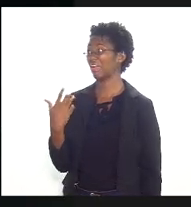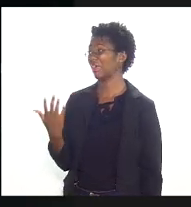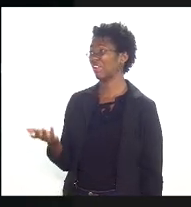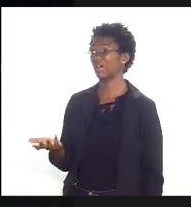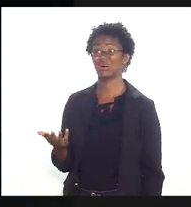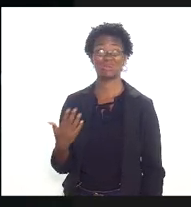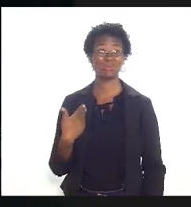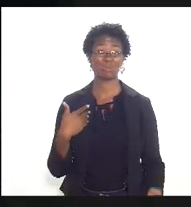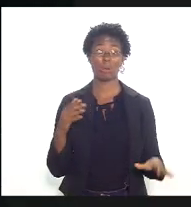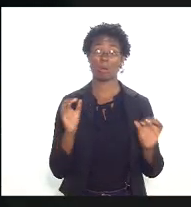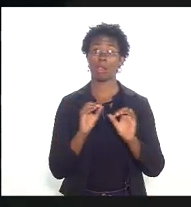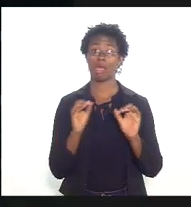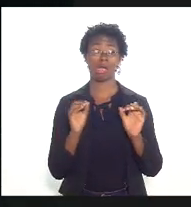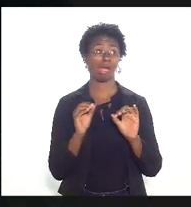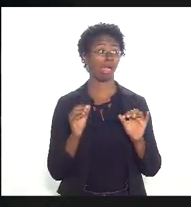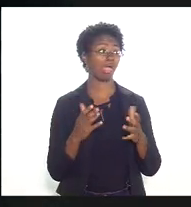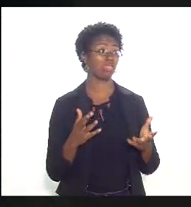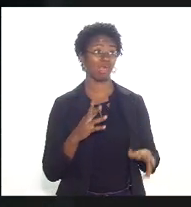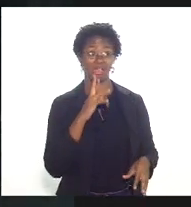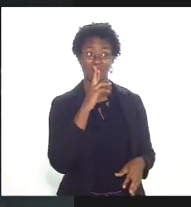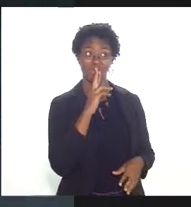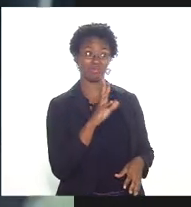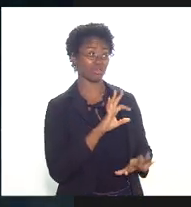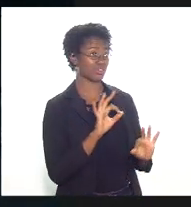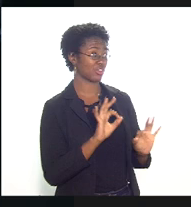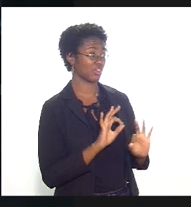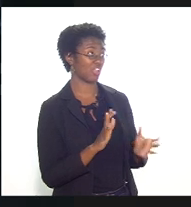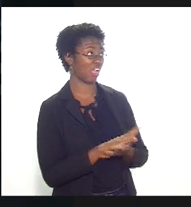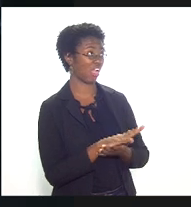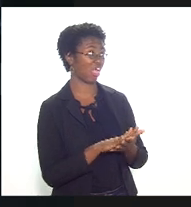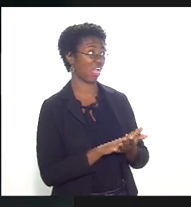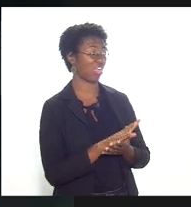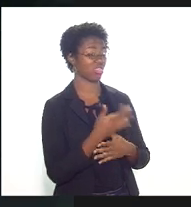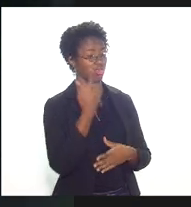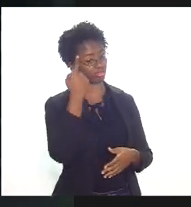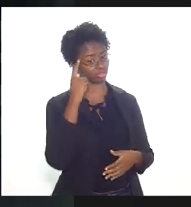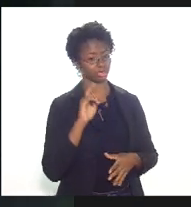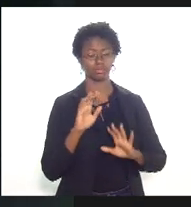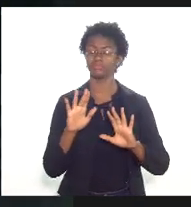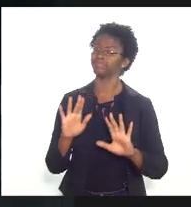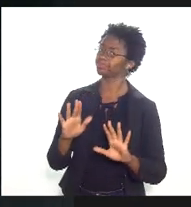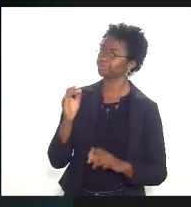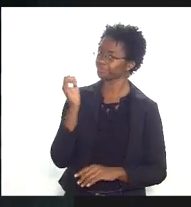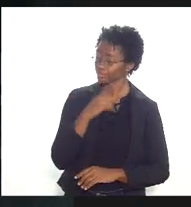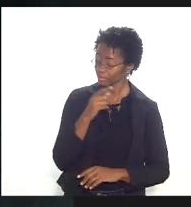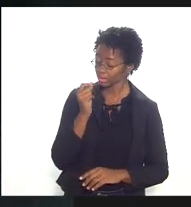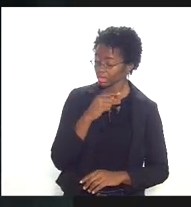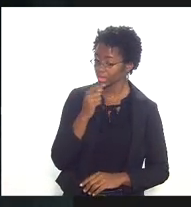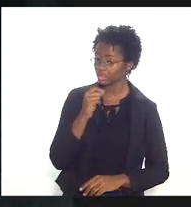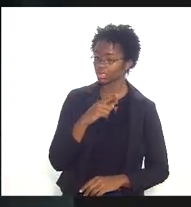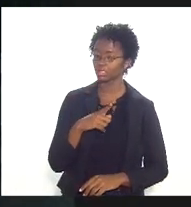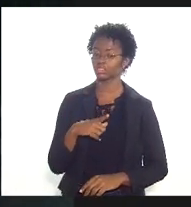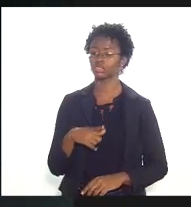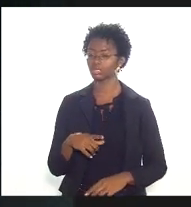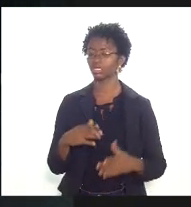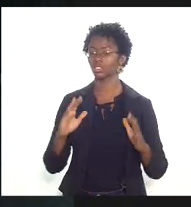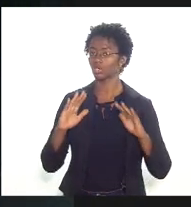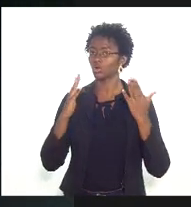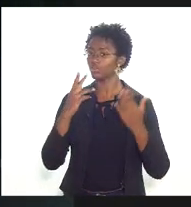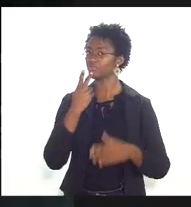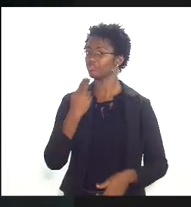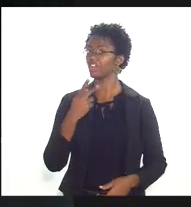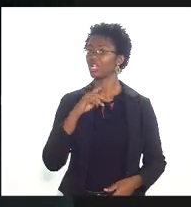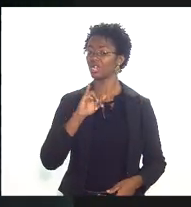despesa que a resposta da janela dele eu acho engraçado é para pagar Marta Rocha né que a na questão da do